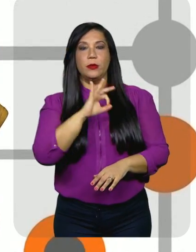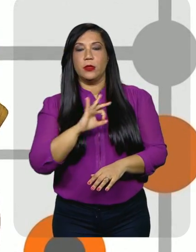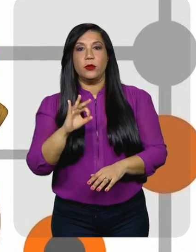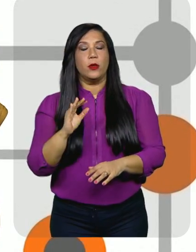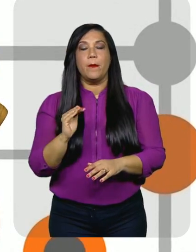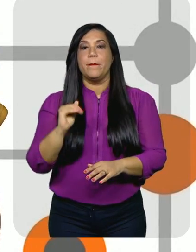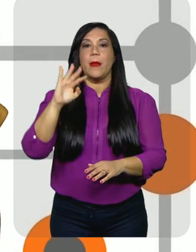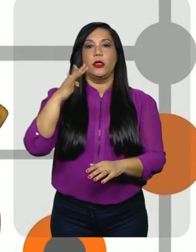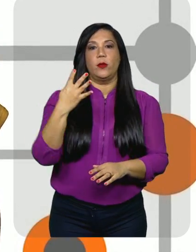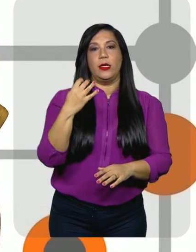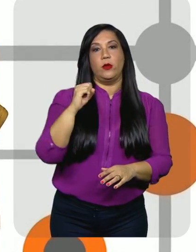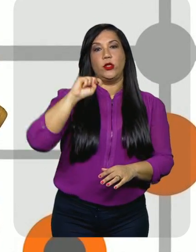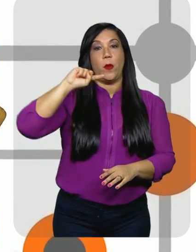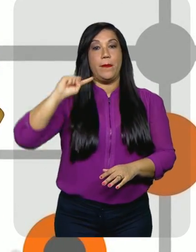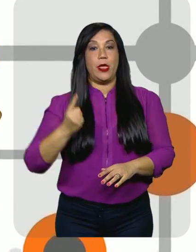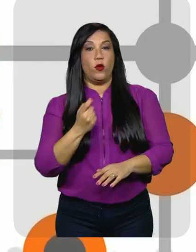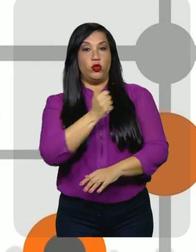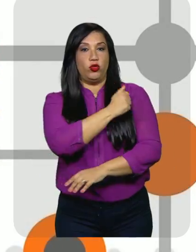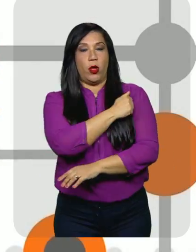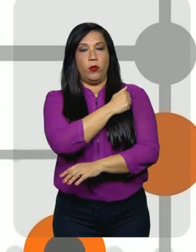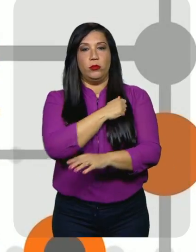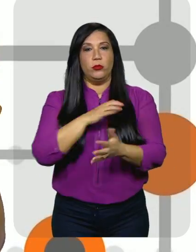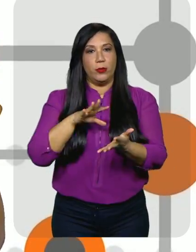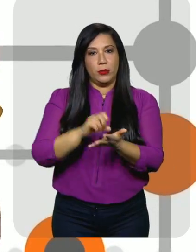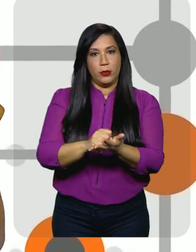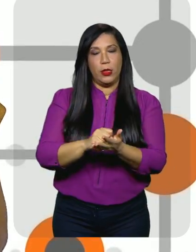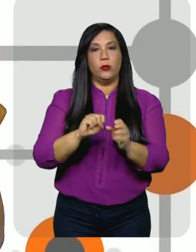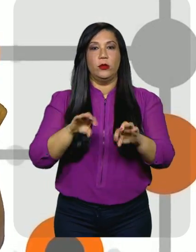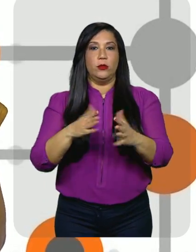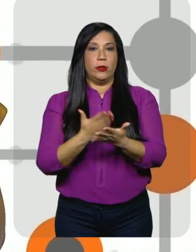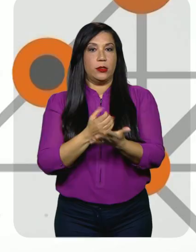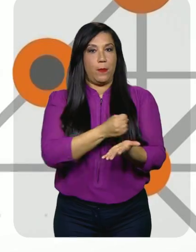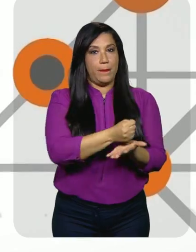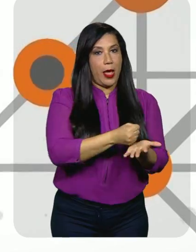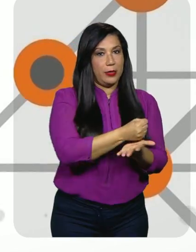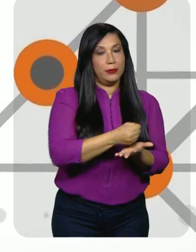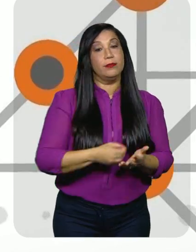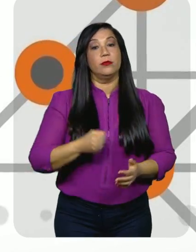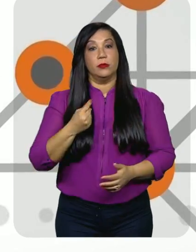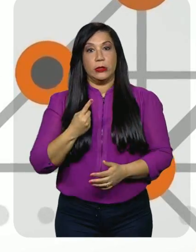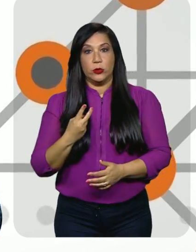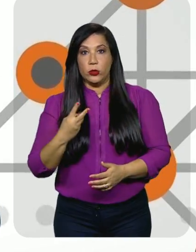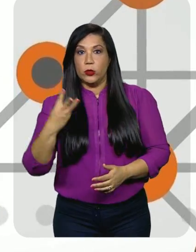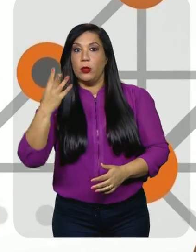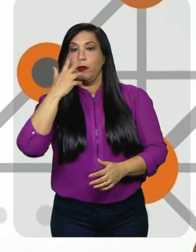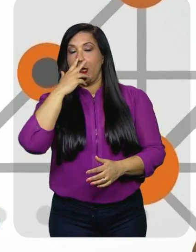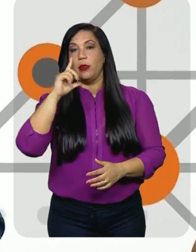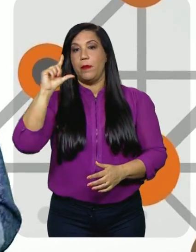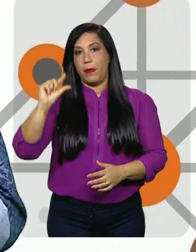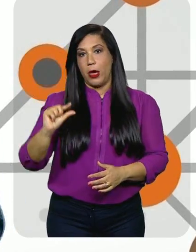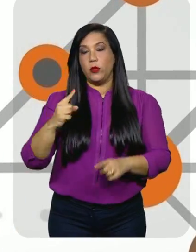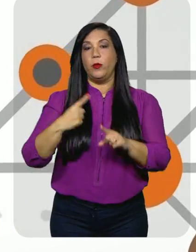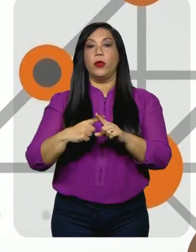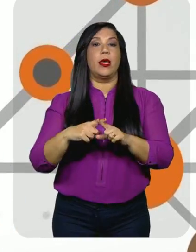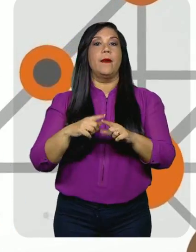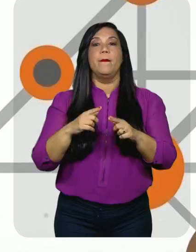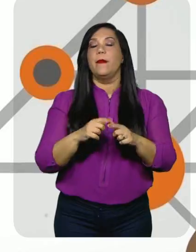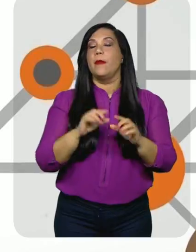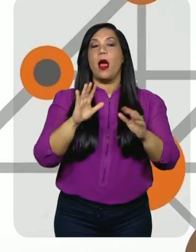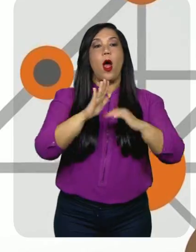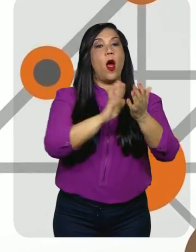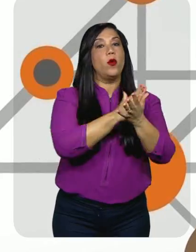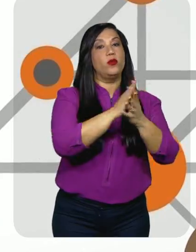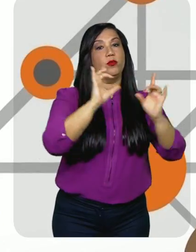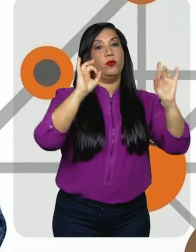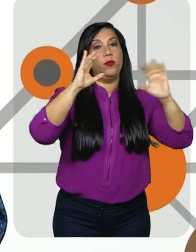de 48 milhões de estudantes matriculados na educação básica. O número é considerado baixo porque, para muitos